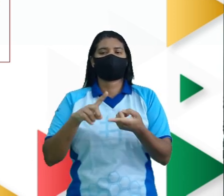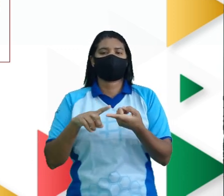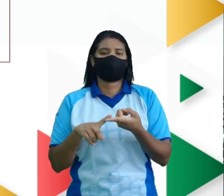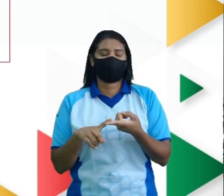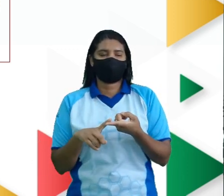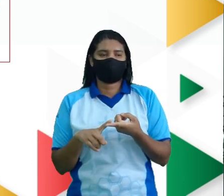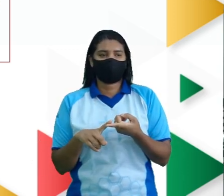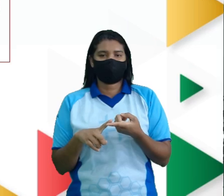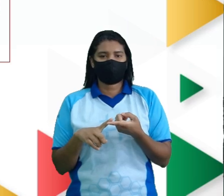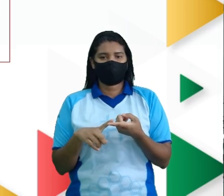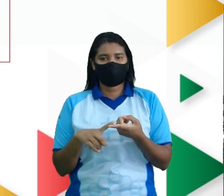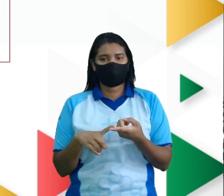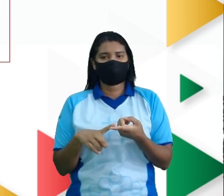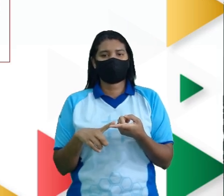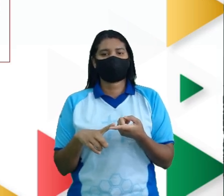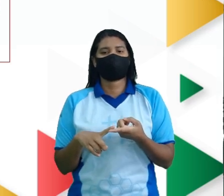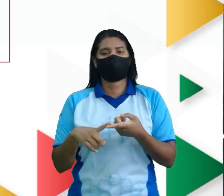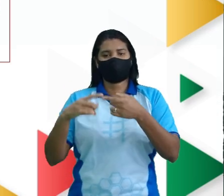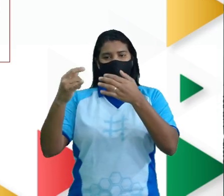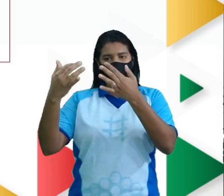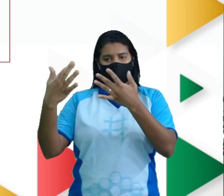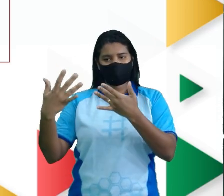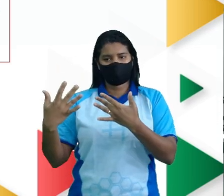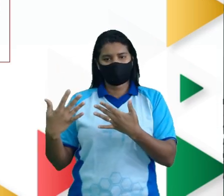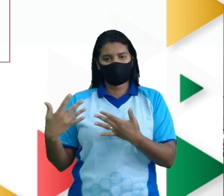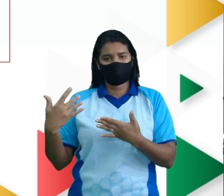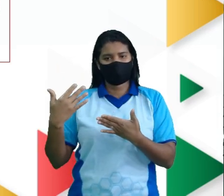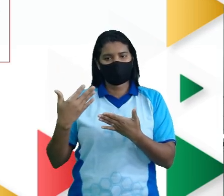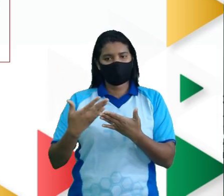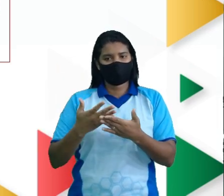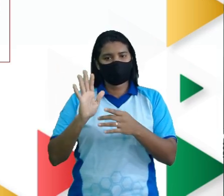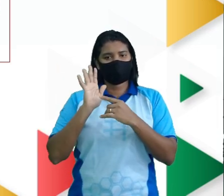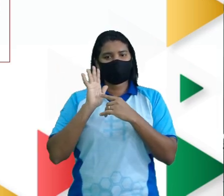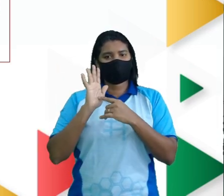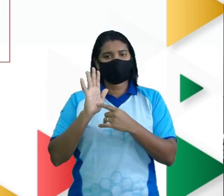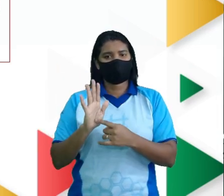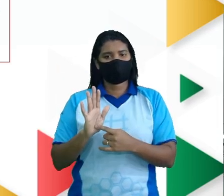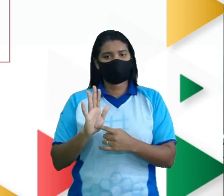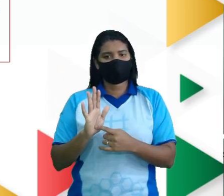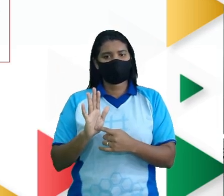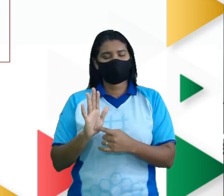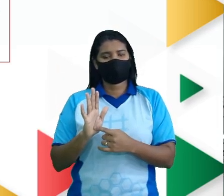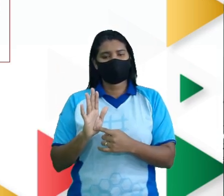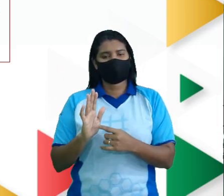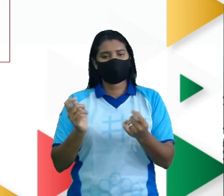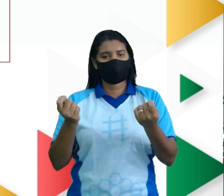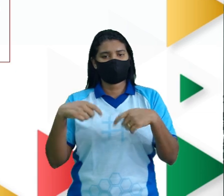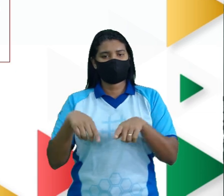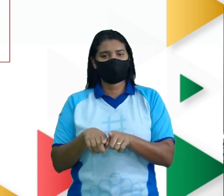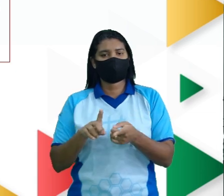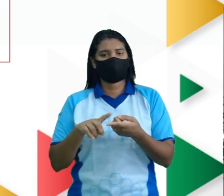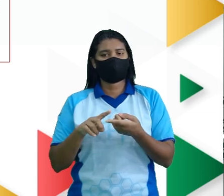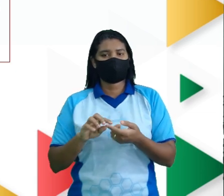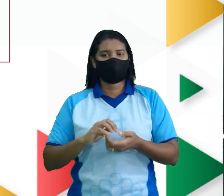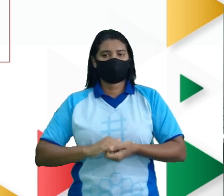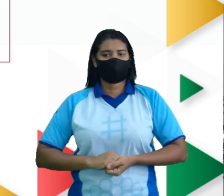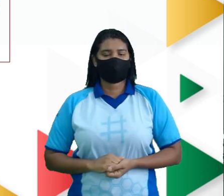atividades com um passo a passo, num processo que representa um único símbolo que possui